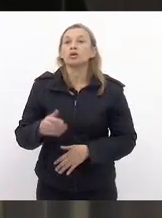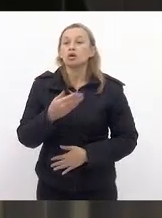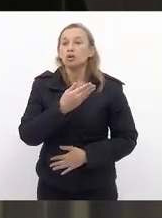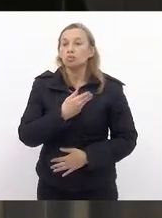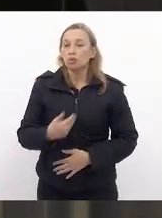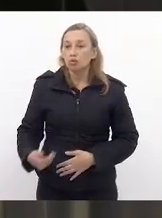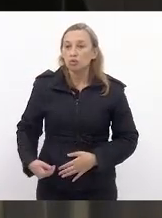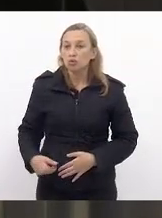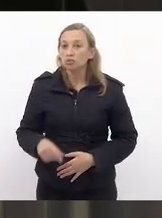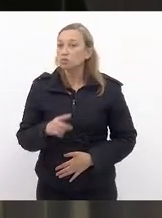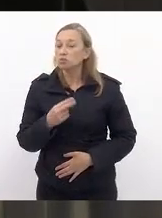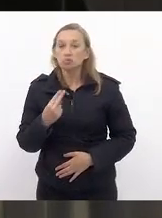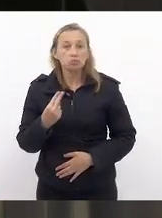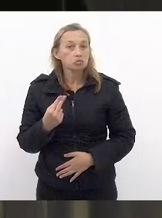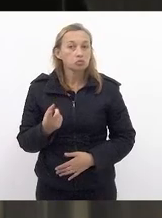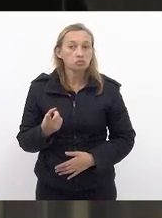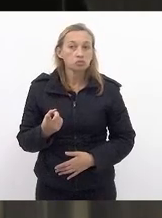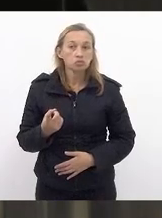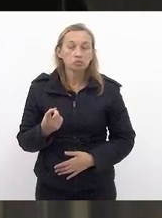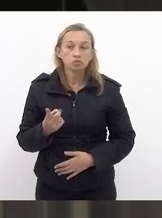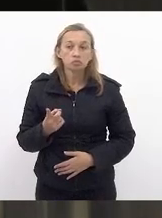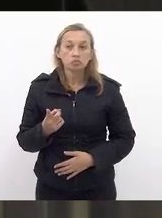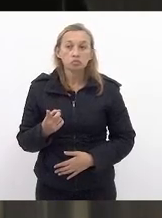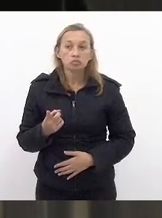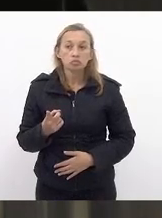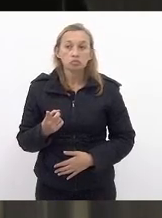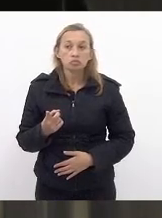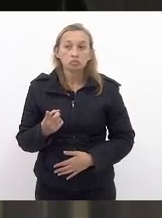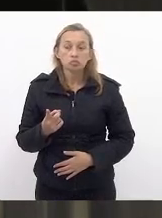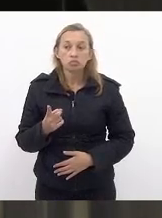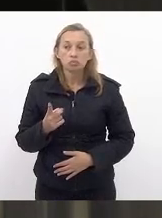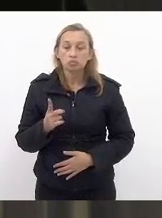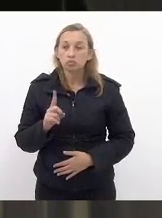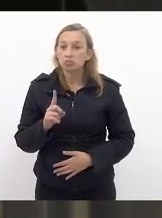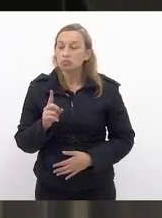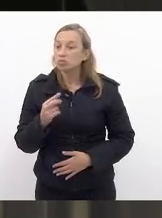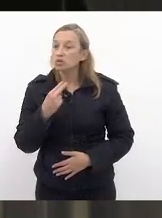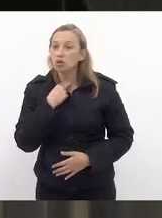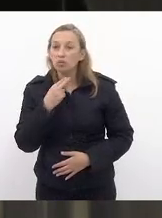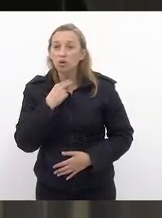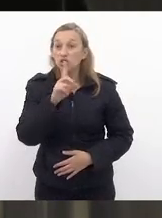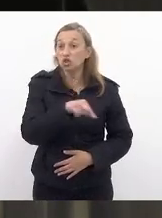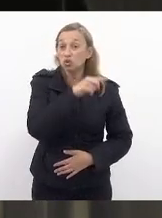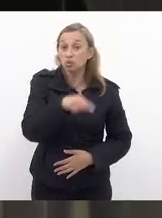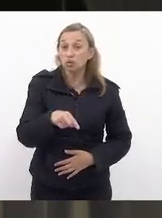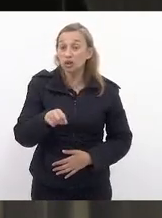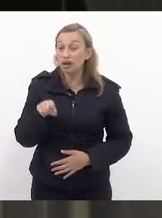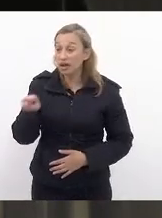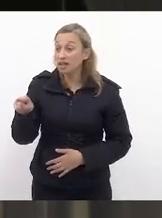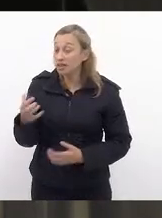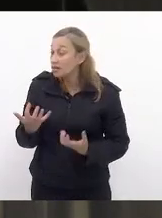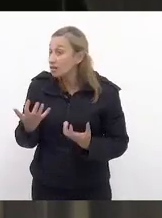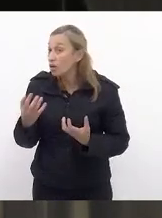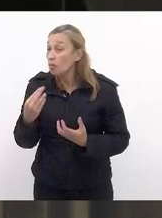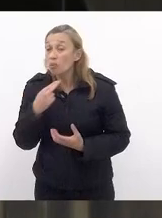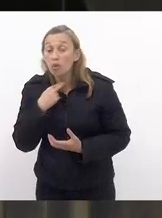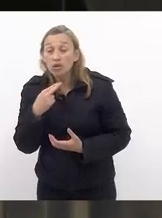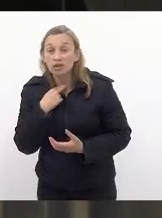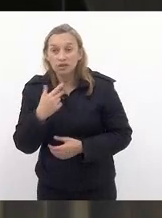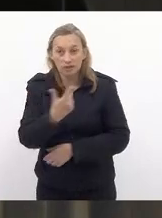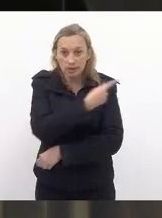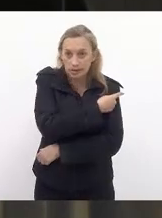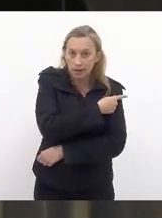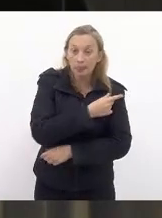E isso não deve resultar na exclusão daqueles que não podem se vacinar